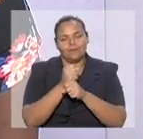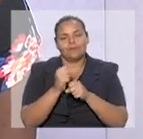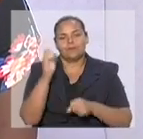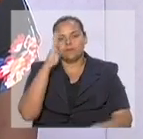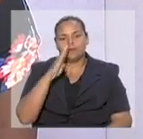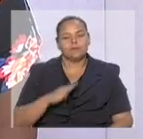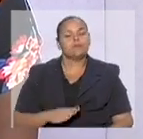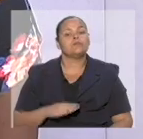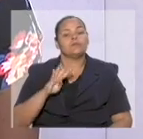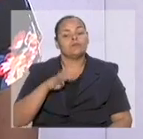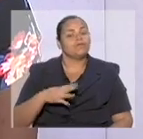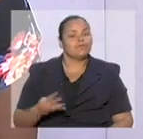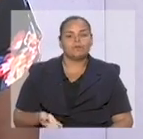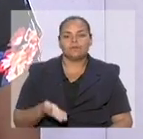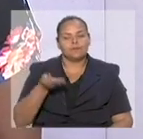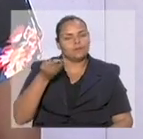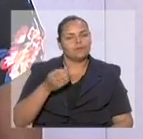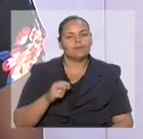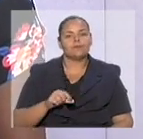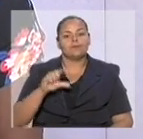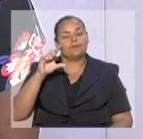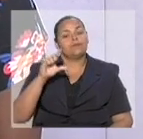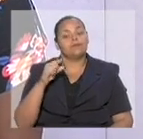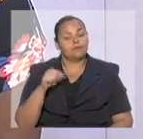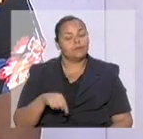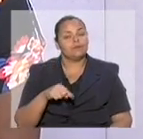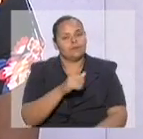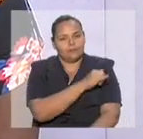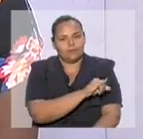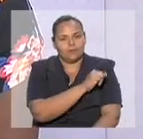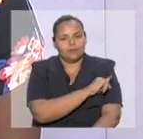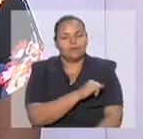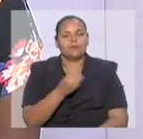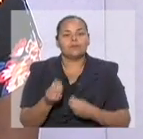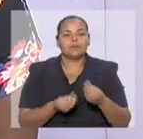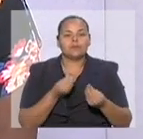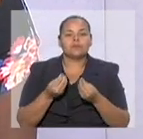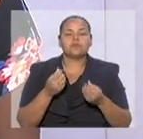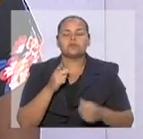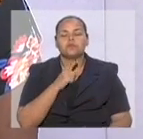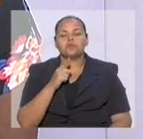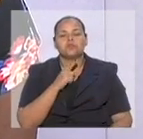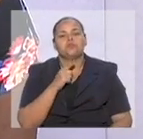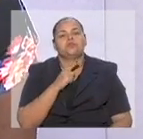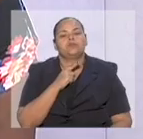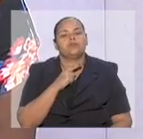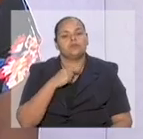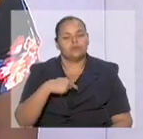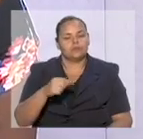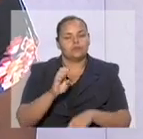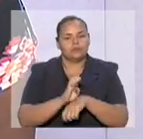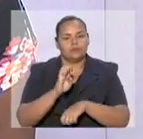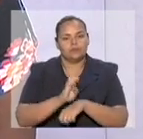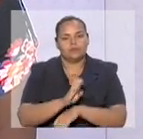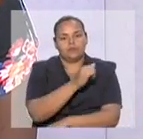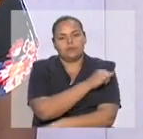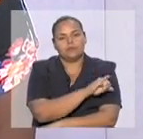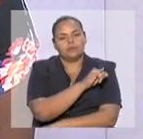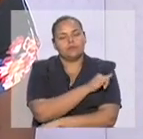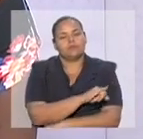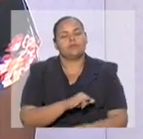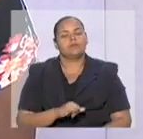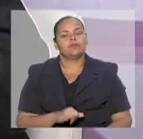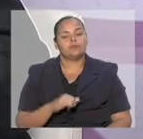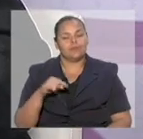né? É um número muito alto e muitos desses casos vão ser aqui no Rio de Janeiro. Você tem como dizer para a gente uma perspectiva para o estado do Rio de